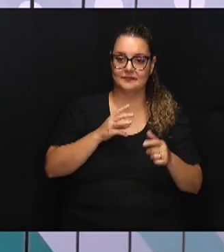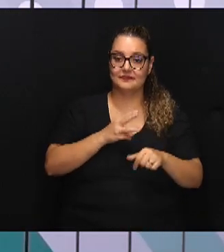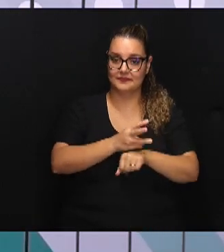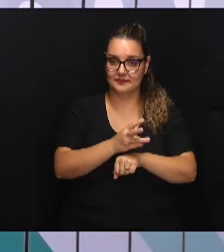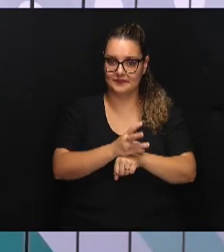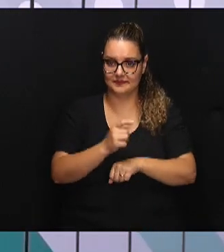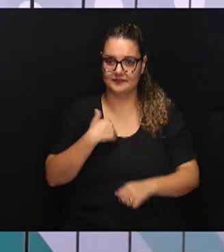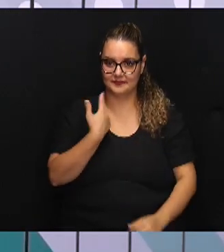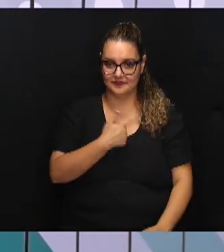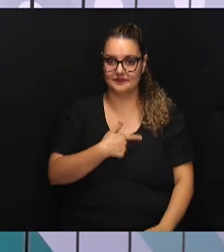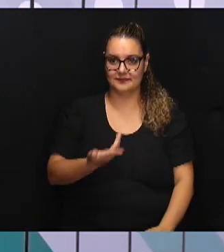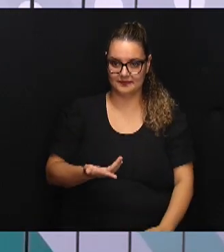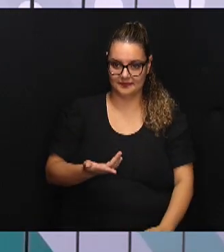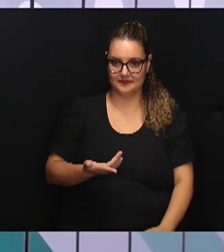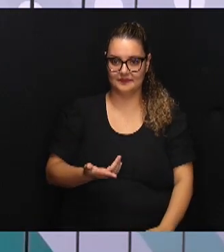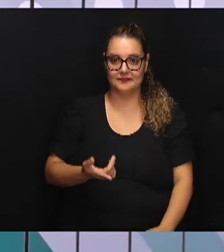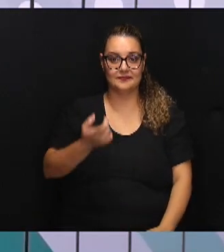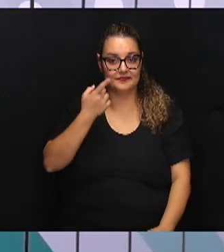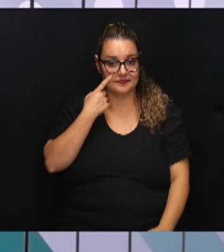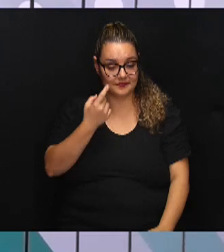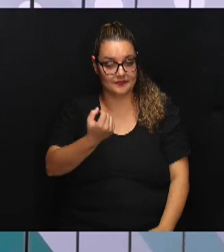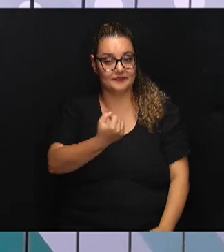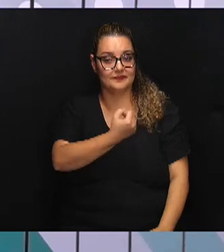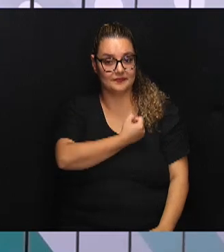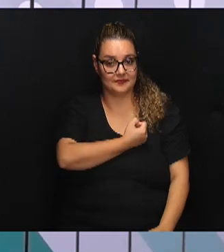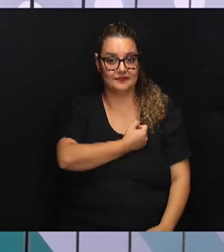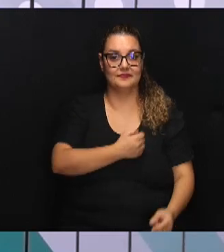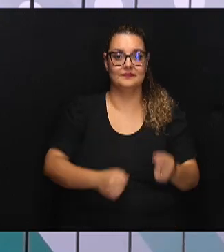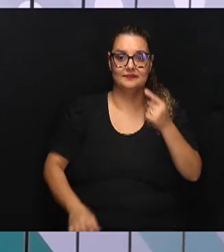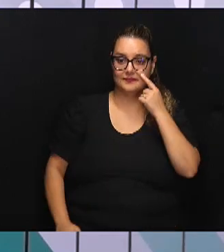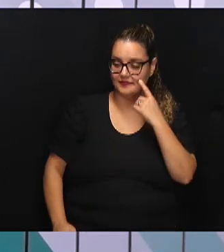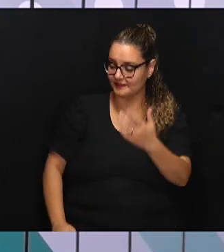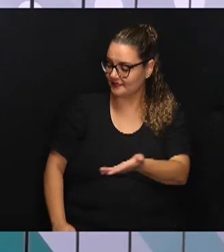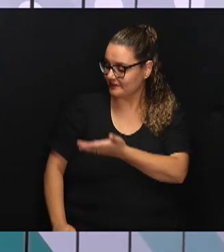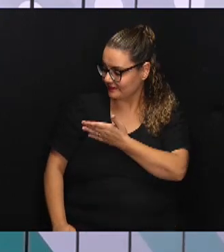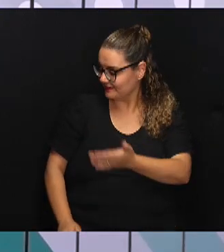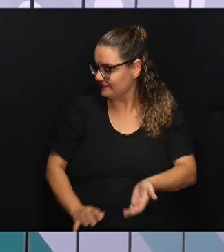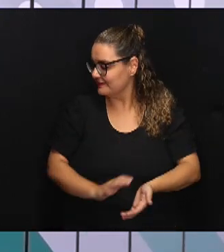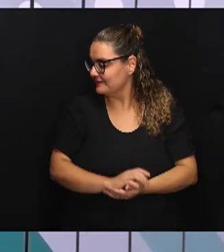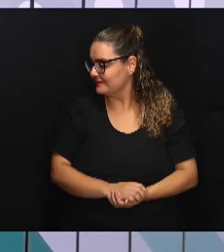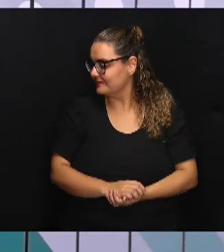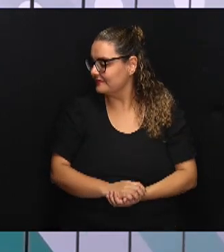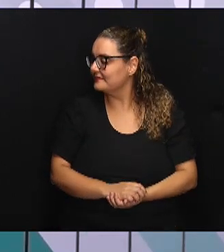nosso WhatsApp. O DDD é o 19, o número é o